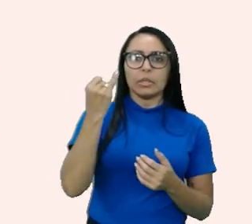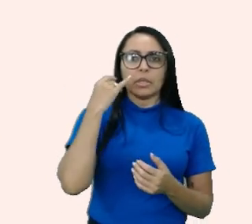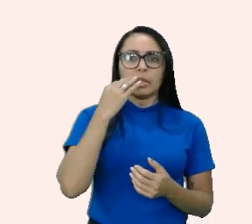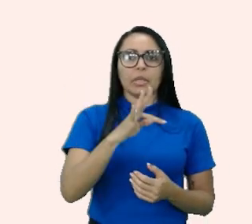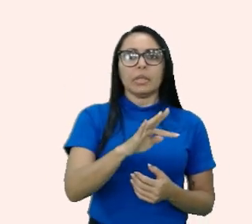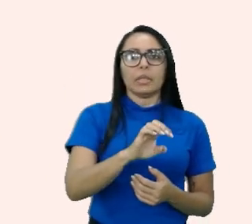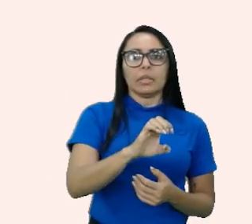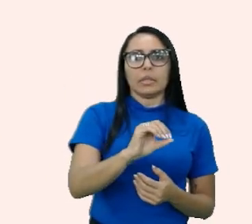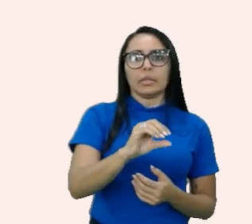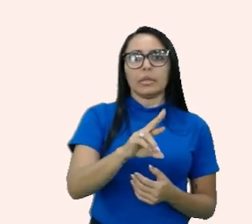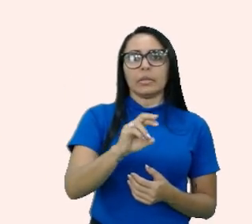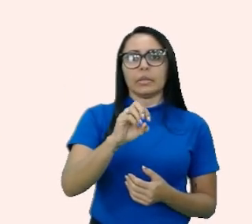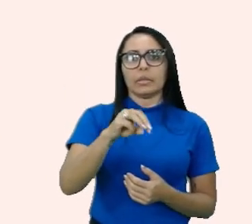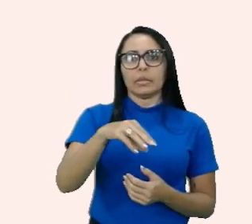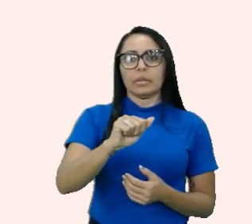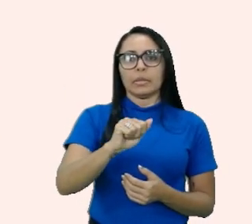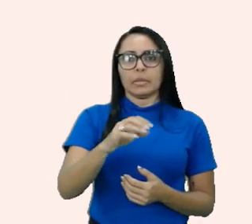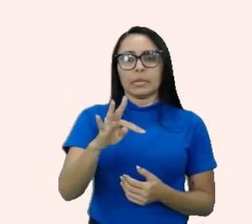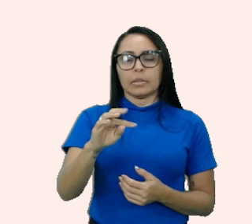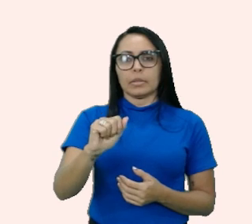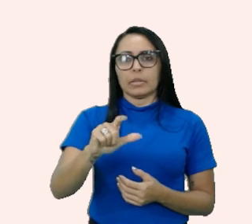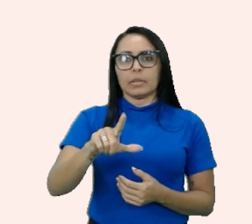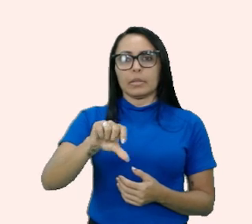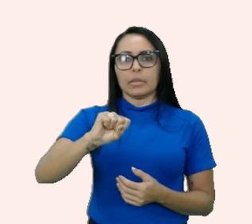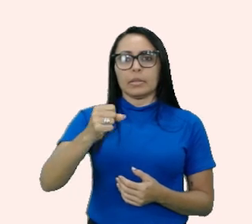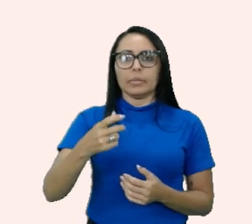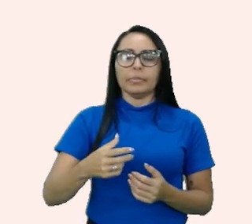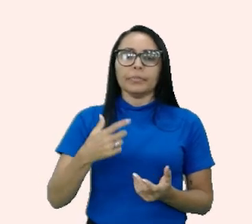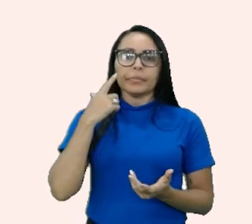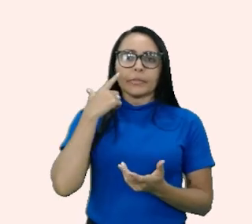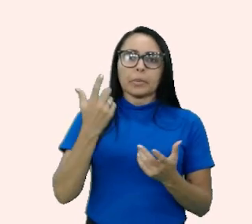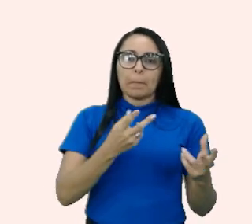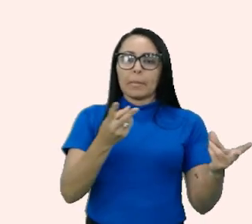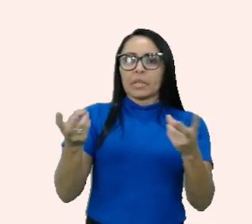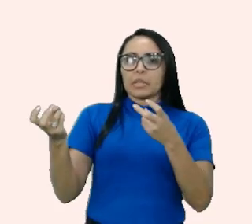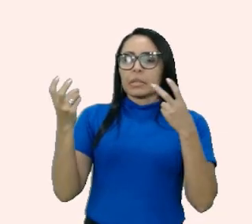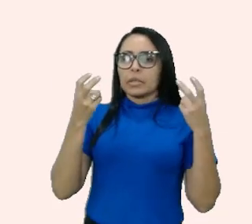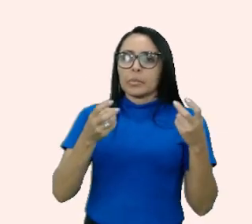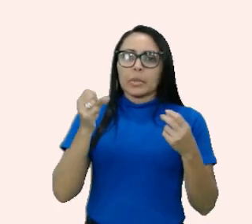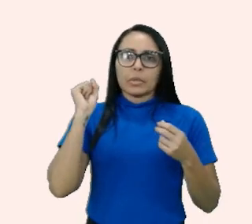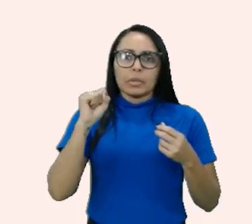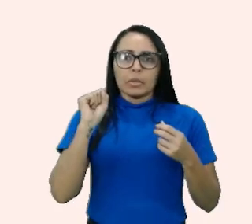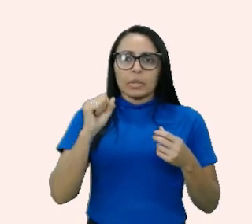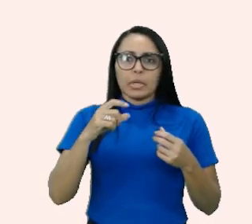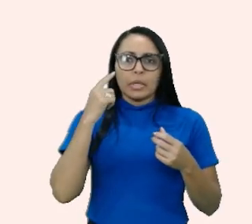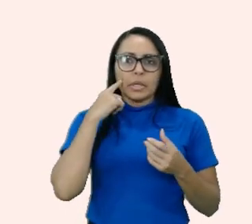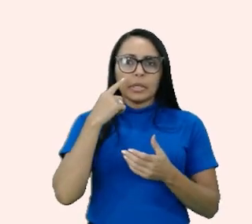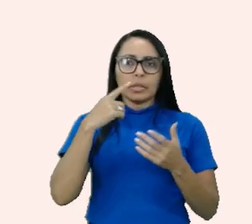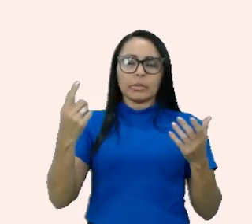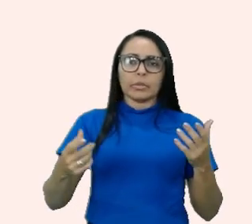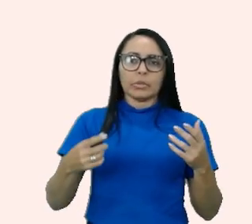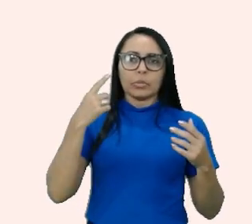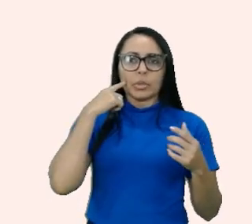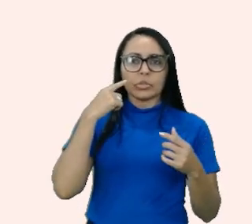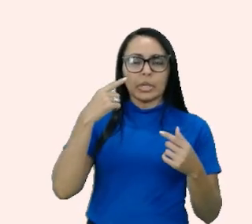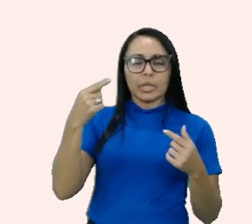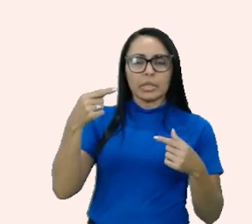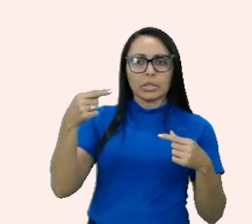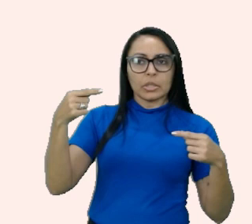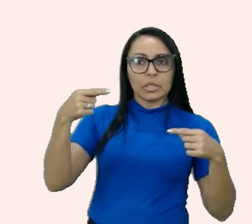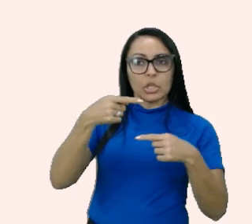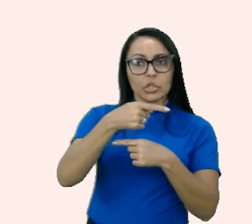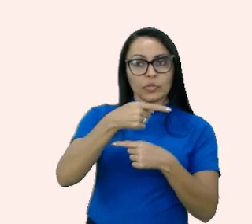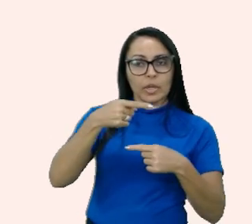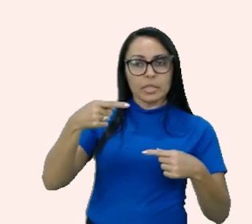de Tales. No Teorema de Tales, eu tenho que perceber o seguinte, ó. Se duas retas são transversais a um feixe de